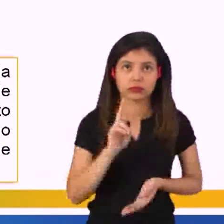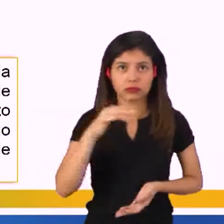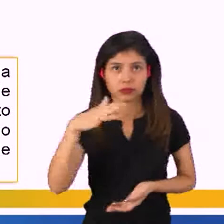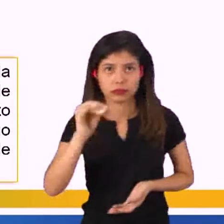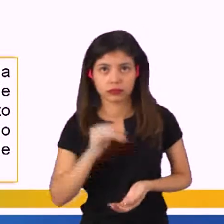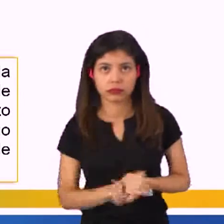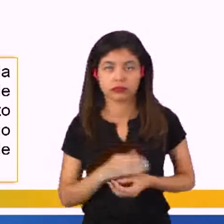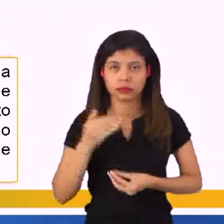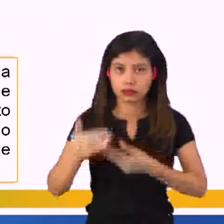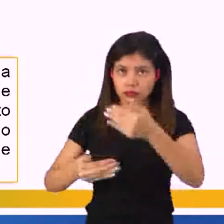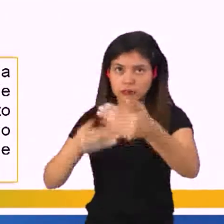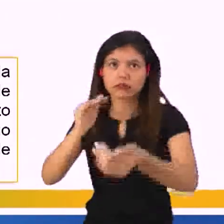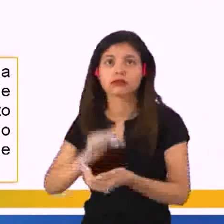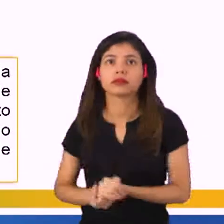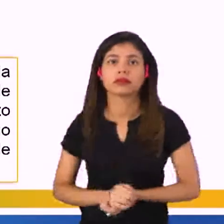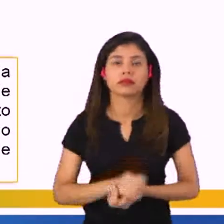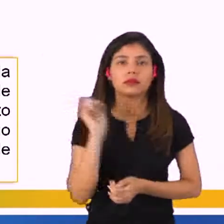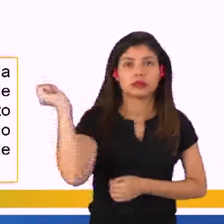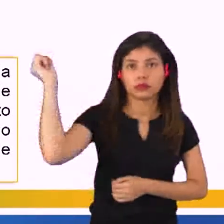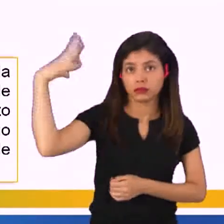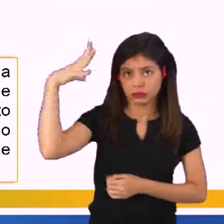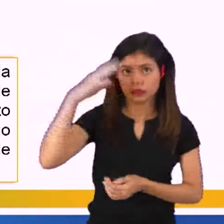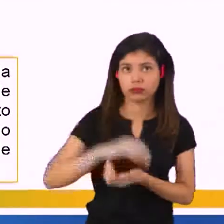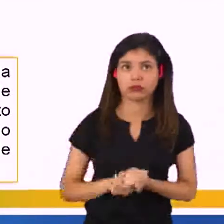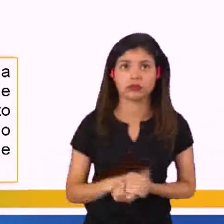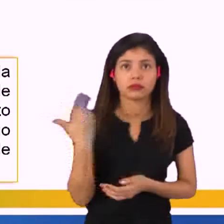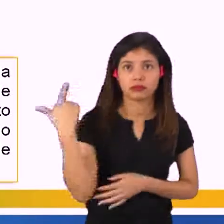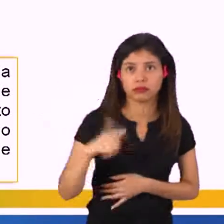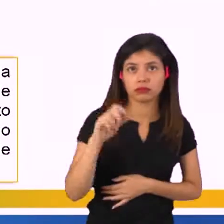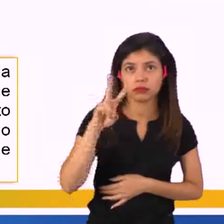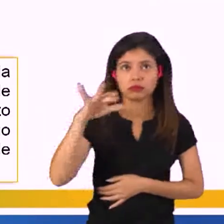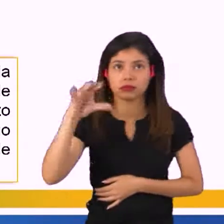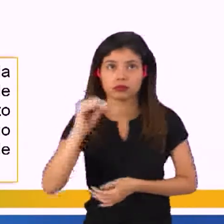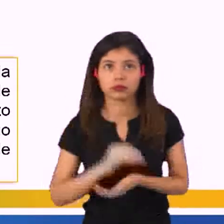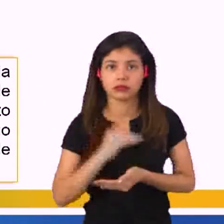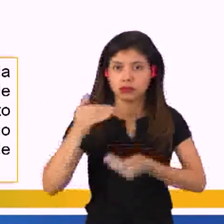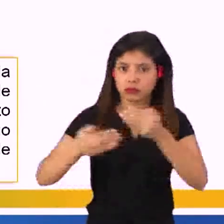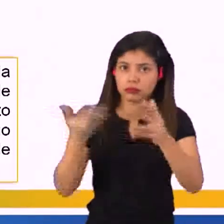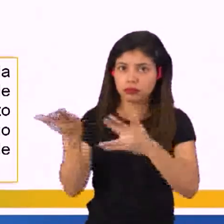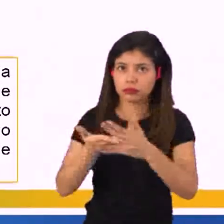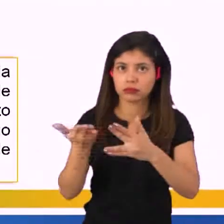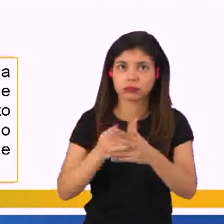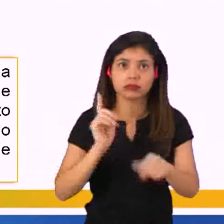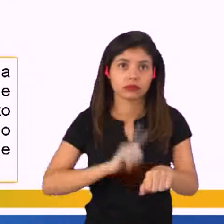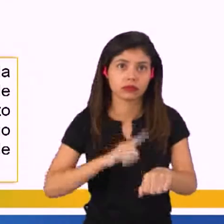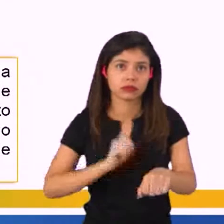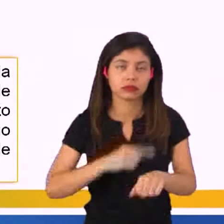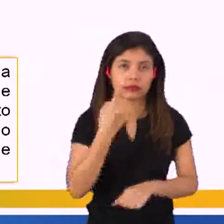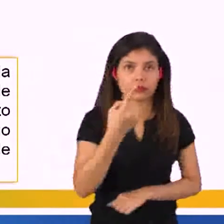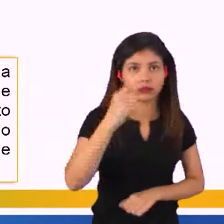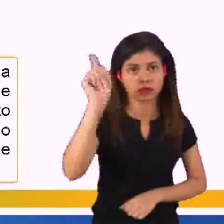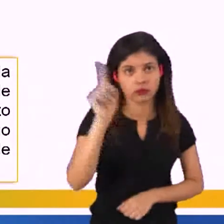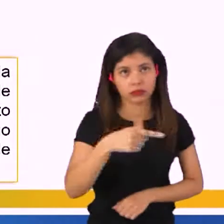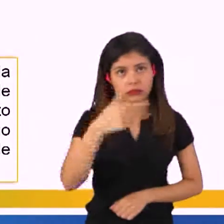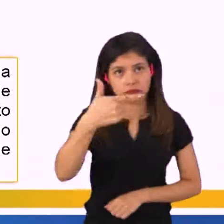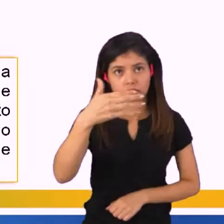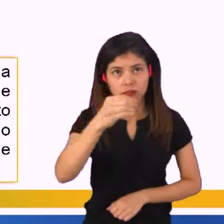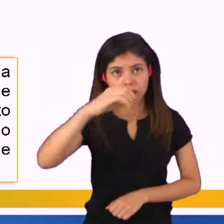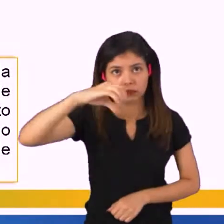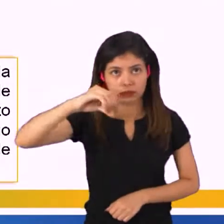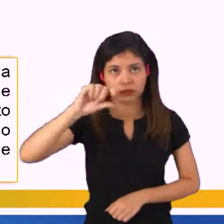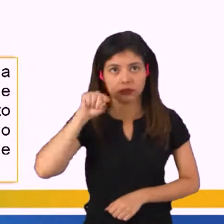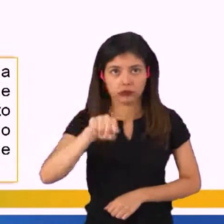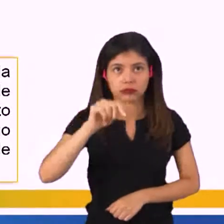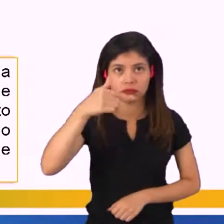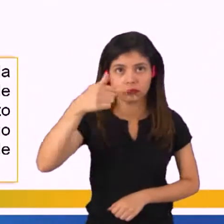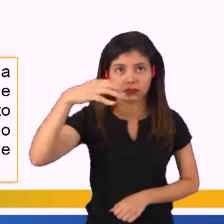do trajeto percorrido pela luz no vácuo durante um intervalo de tempo de 1 sobre